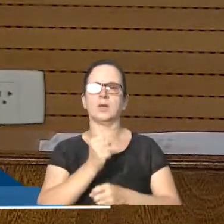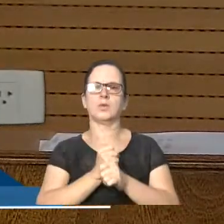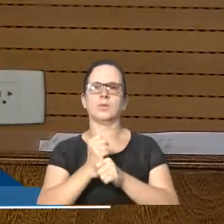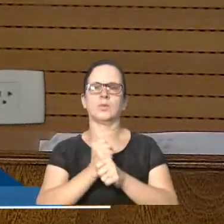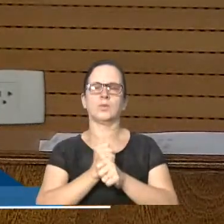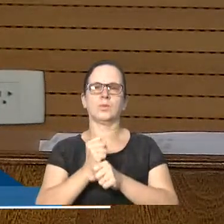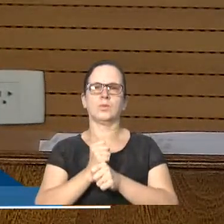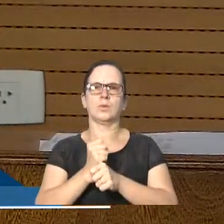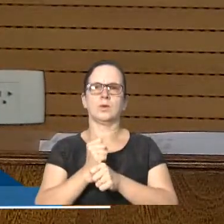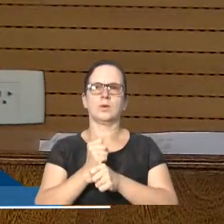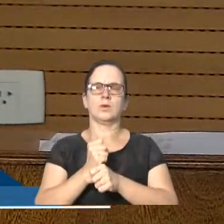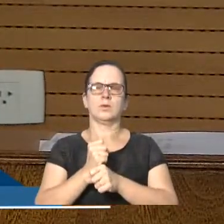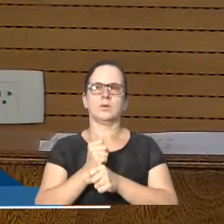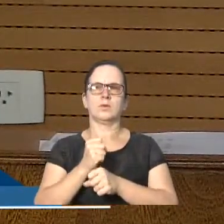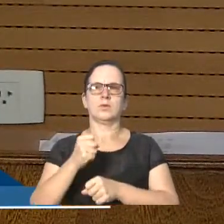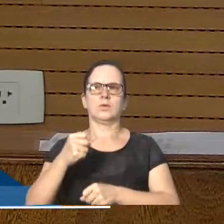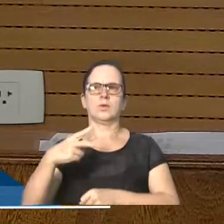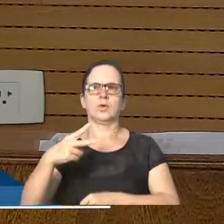incêndio ocorrido